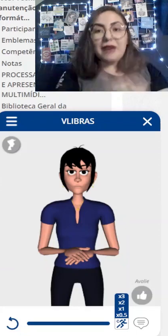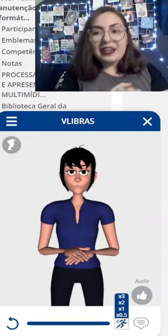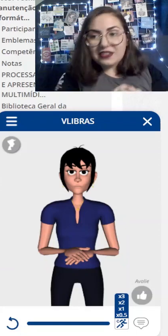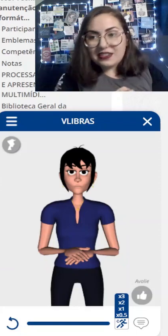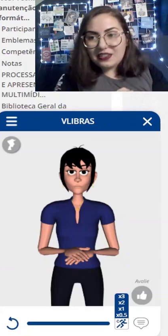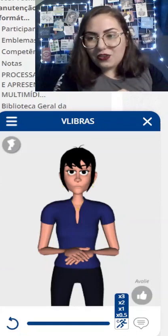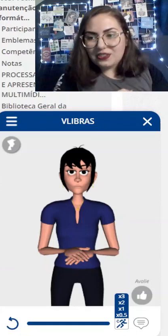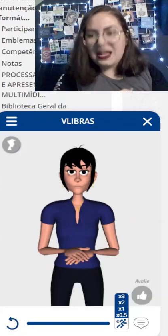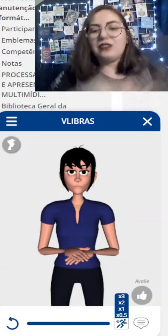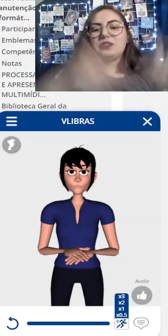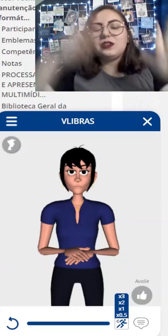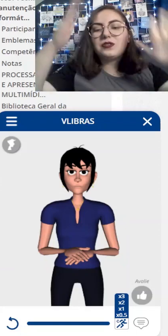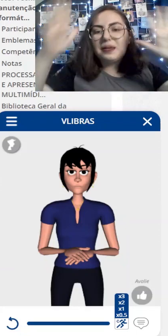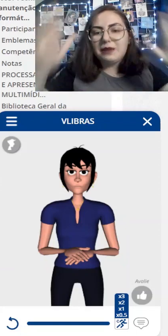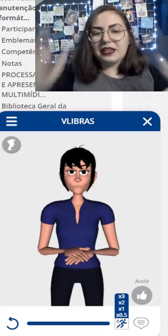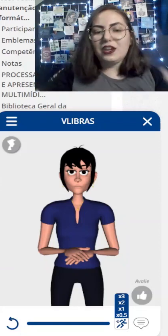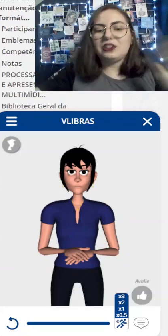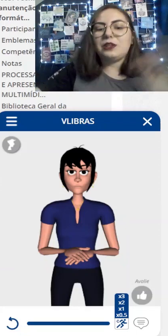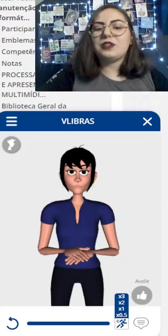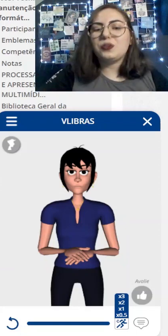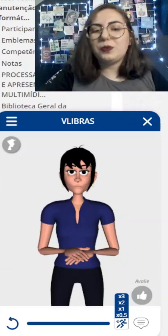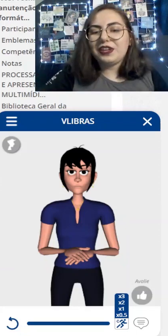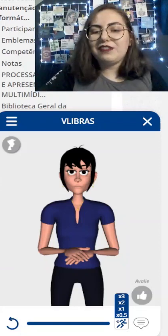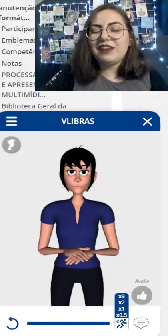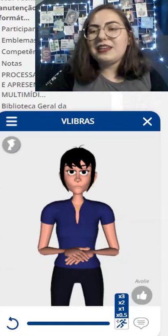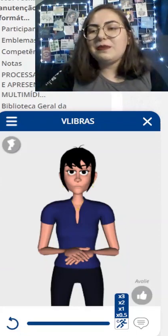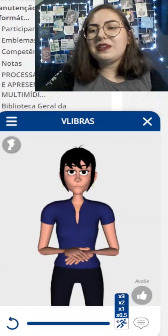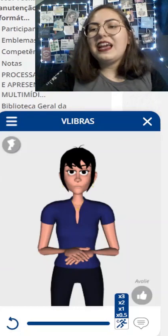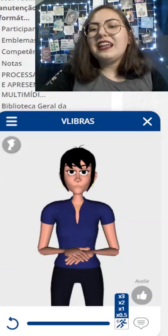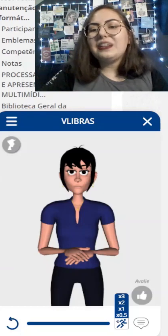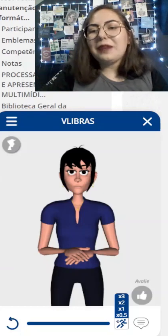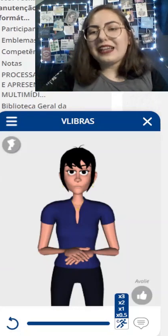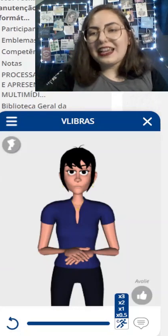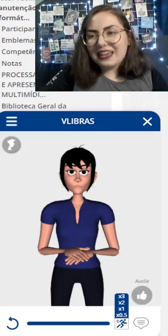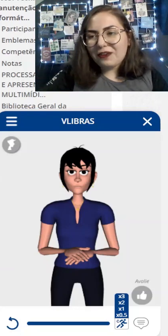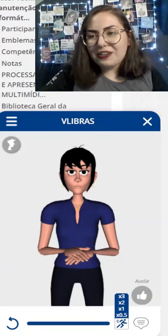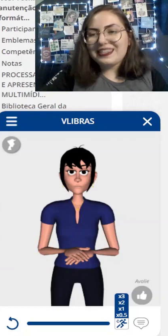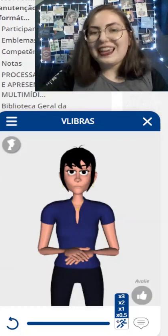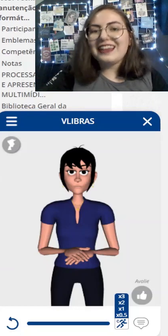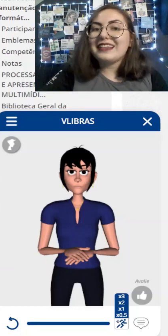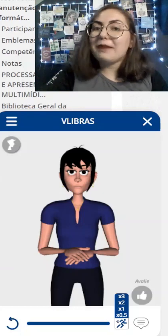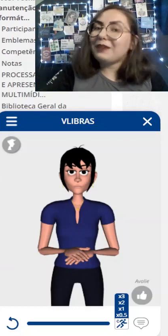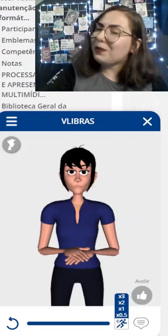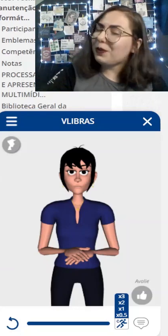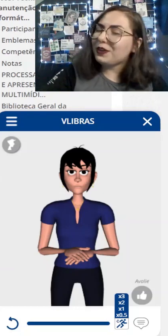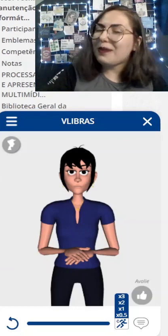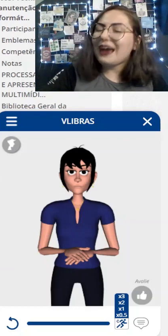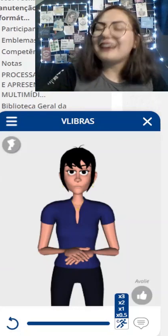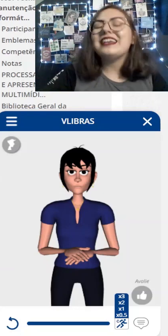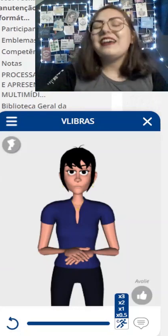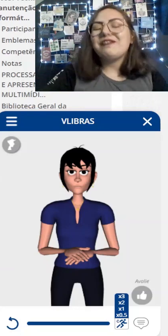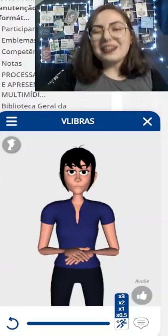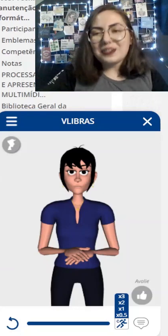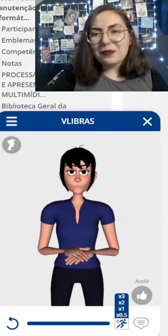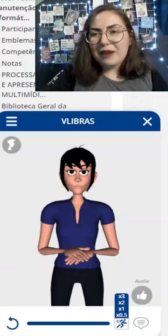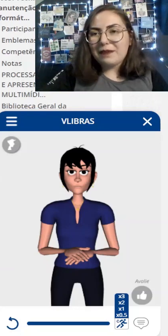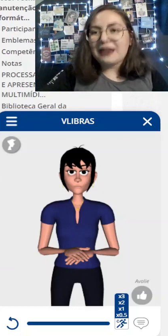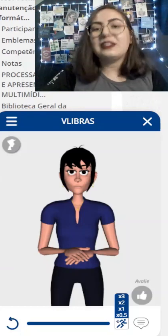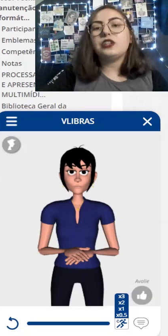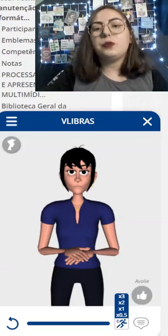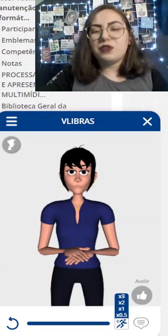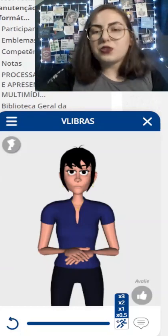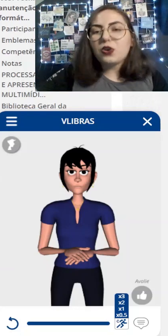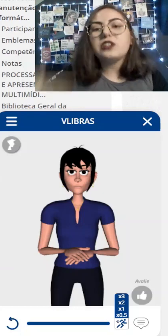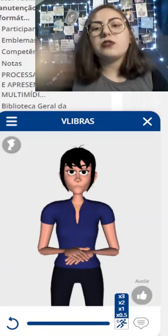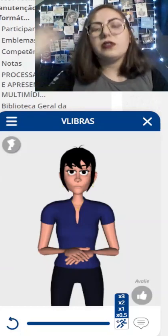então espero que vocês tenham gostado então sempre aqui ó atenção do pudim ver Livres então para quem quiser conhecer e quiser aprender um pouquinho mais vale